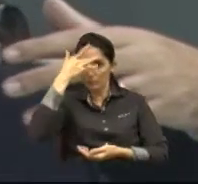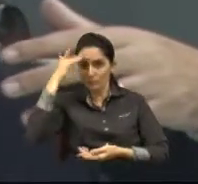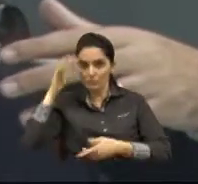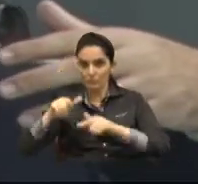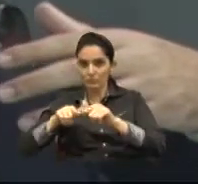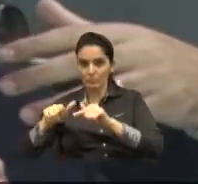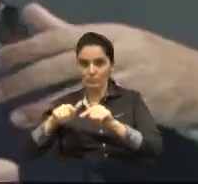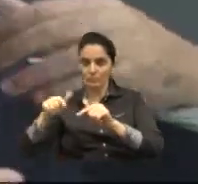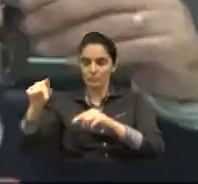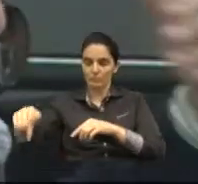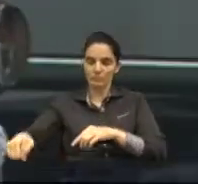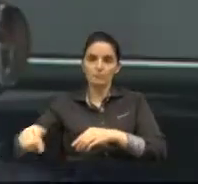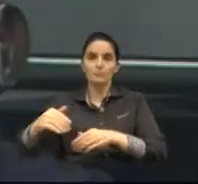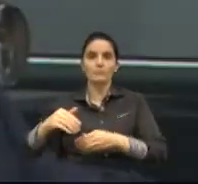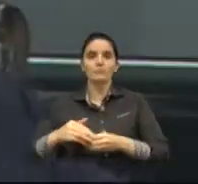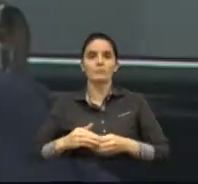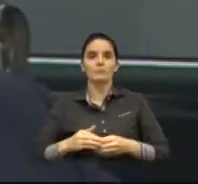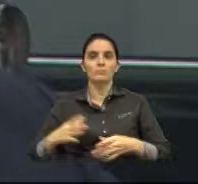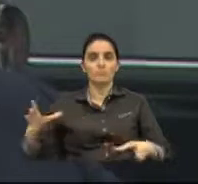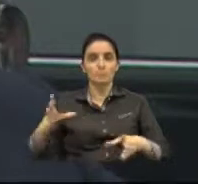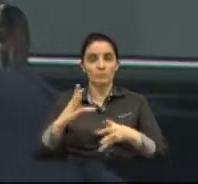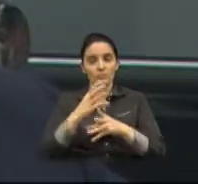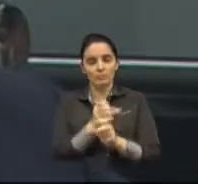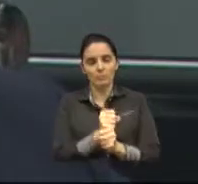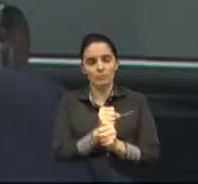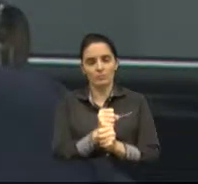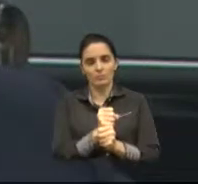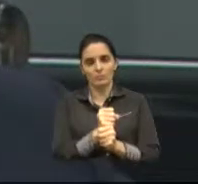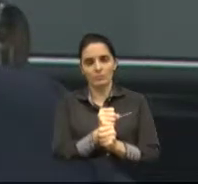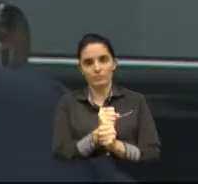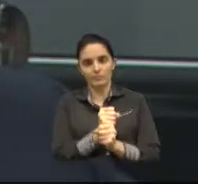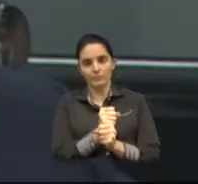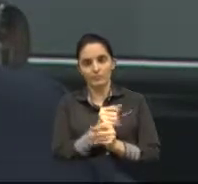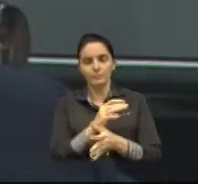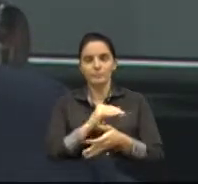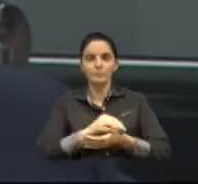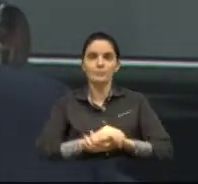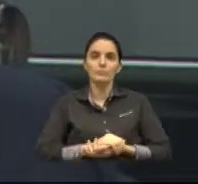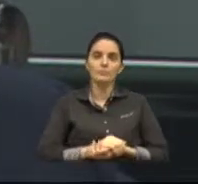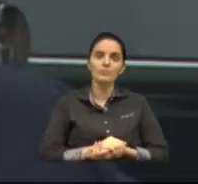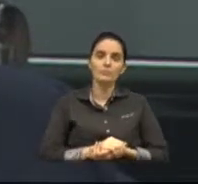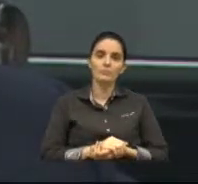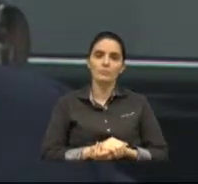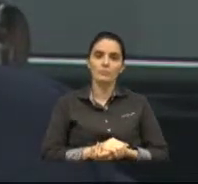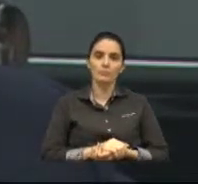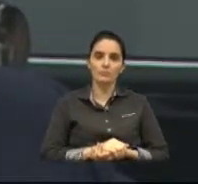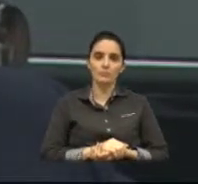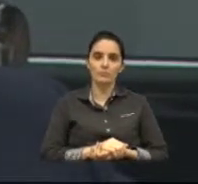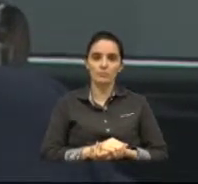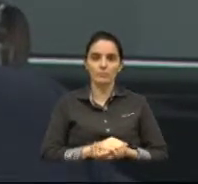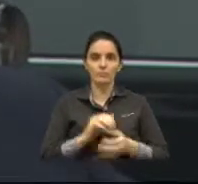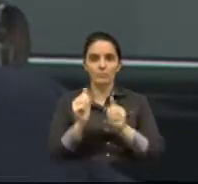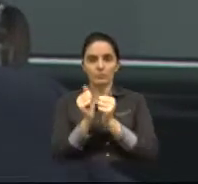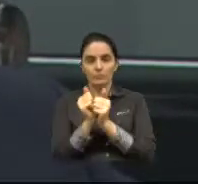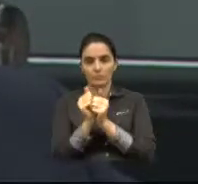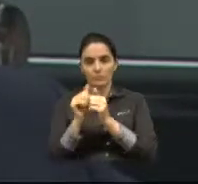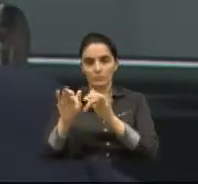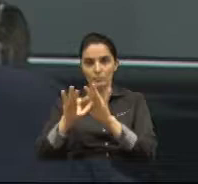exercendo na parte da contabilidade esse papel através de sua família